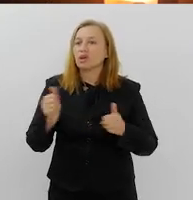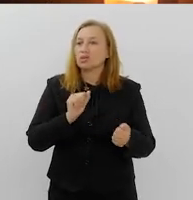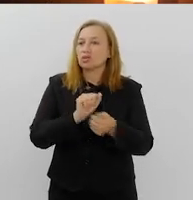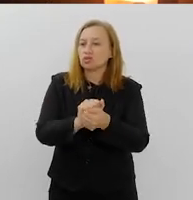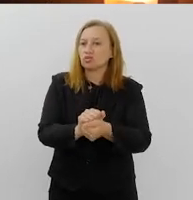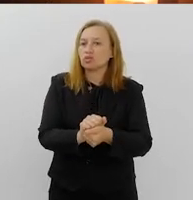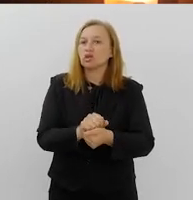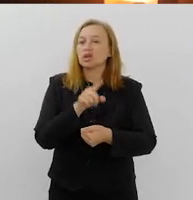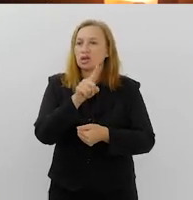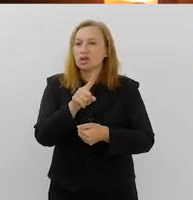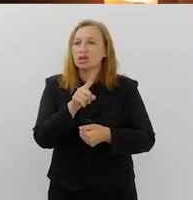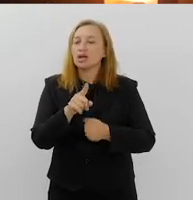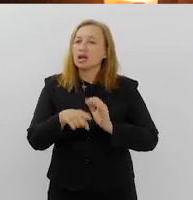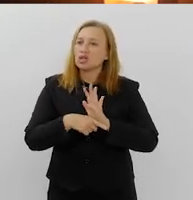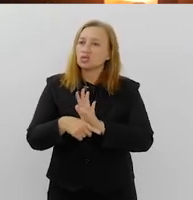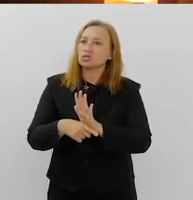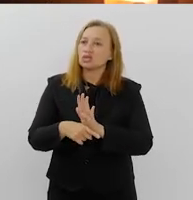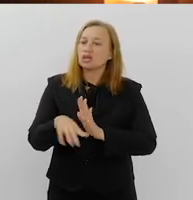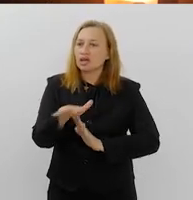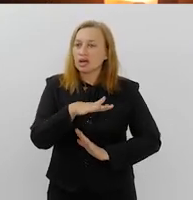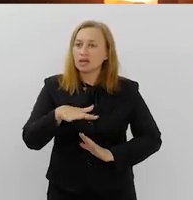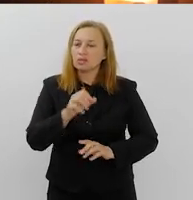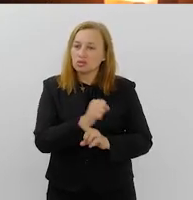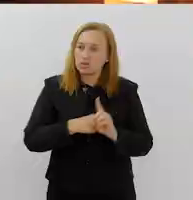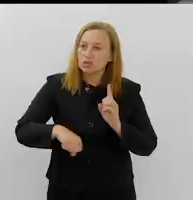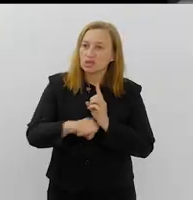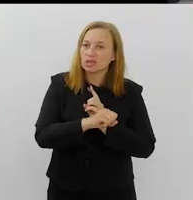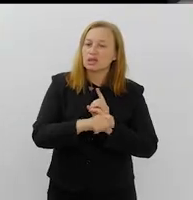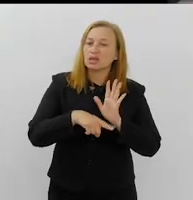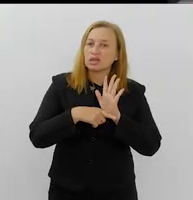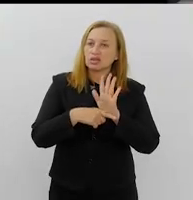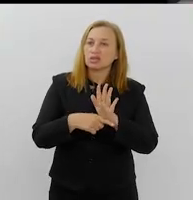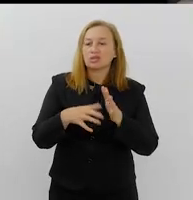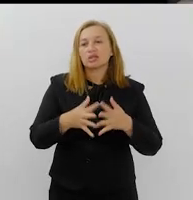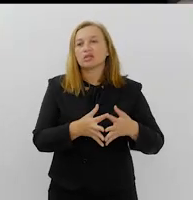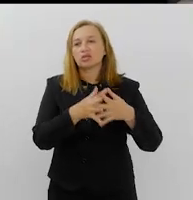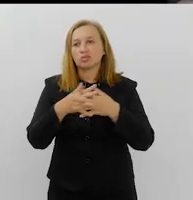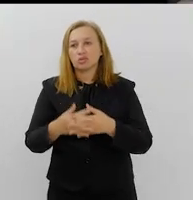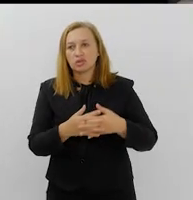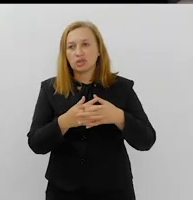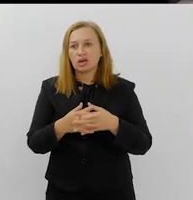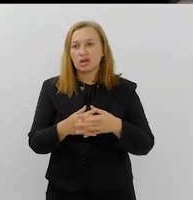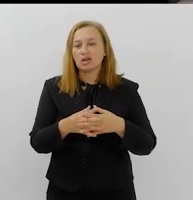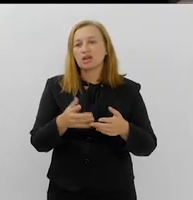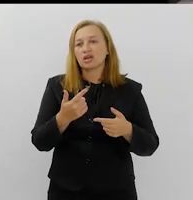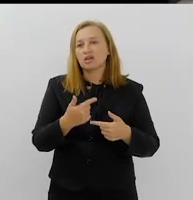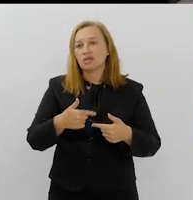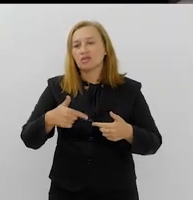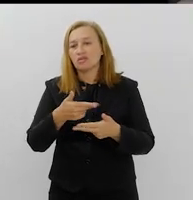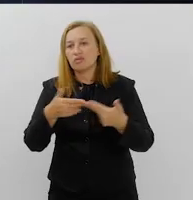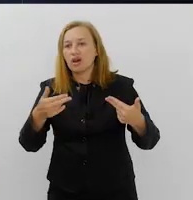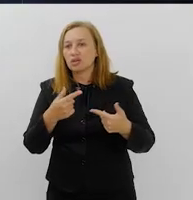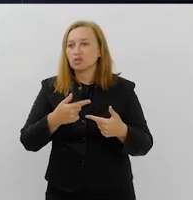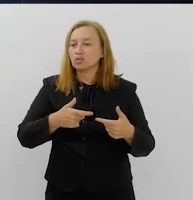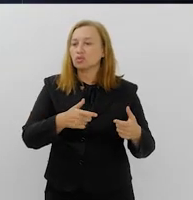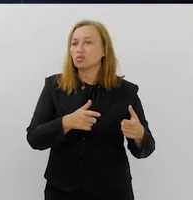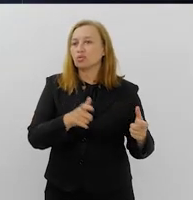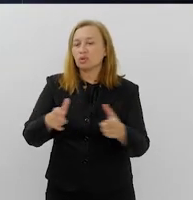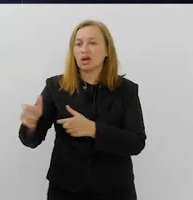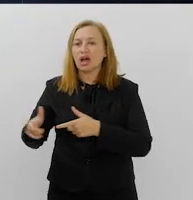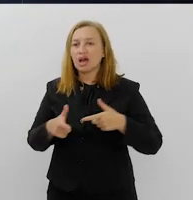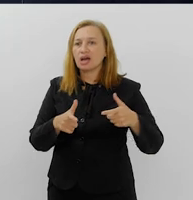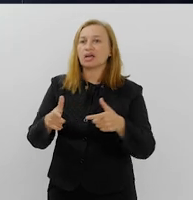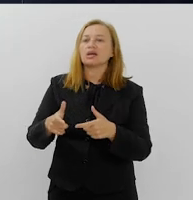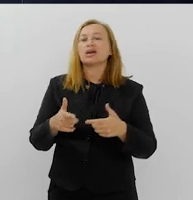trabalhando em conjunto e ele é muito colaborador com a parte social, né? Ele ajuda a transportar uma coisa ou outra de um lado ao outro quando precisa, às vezes